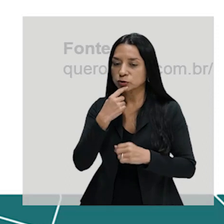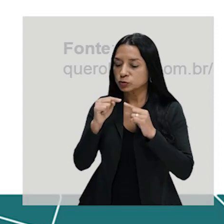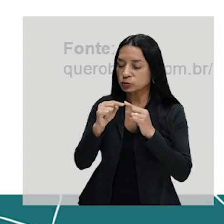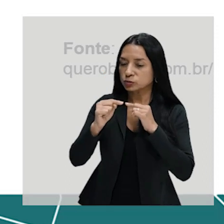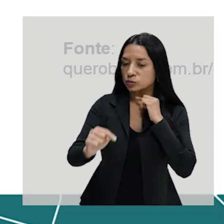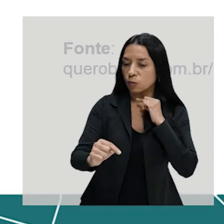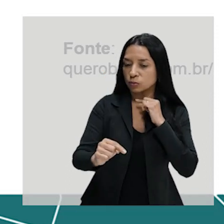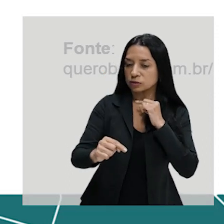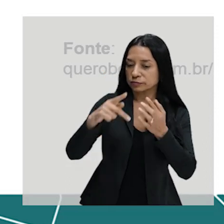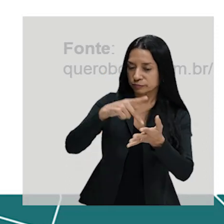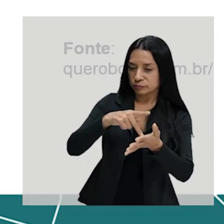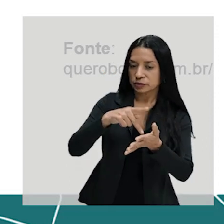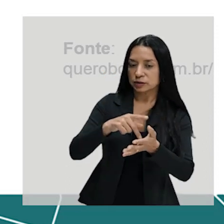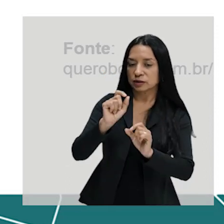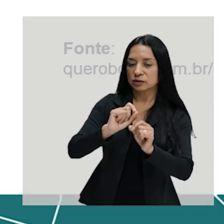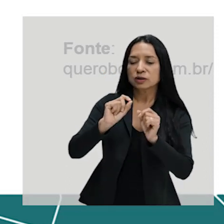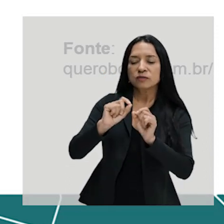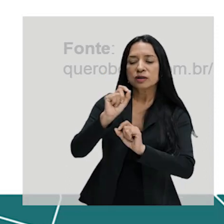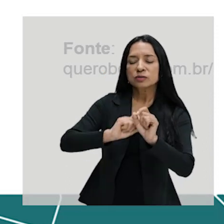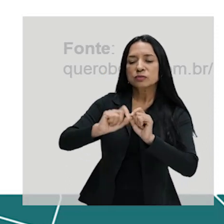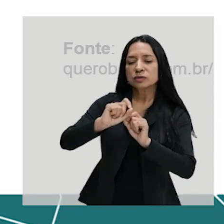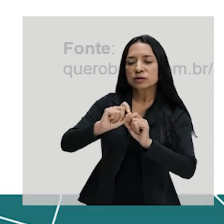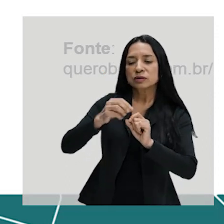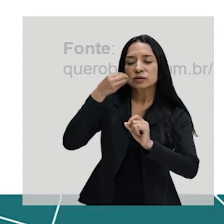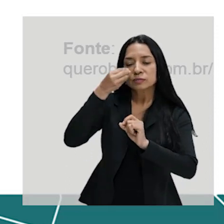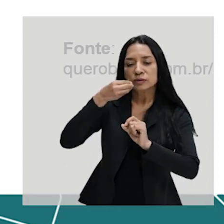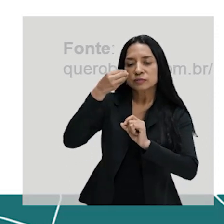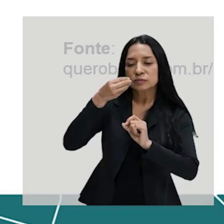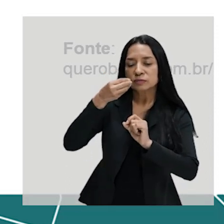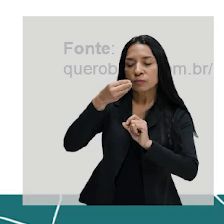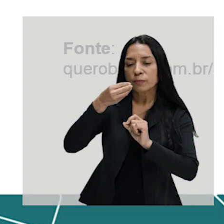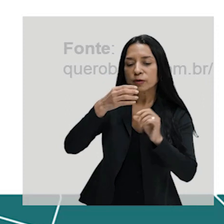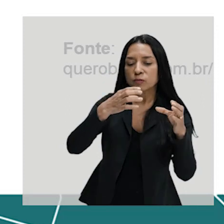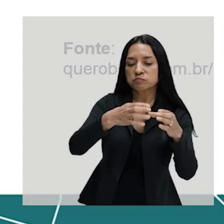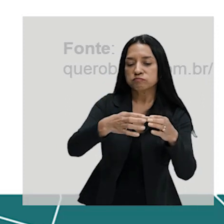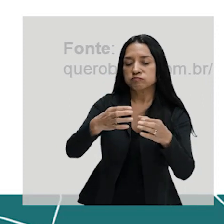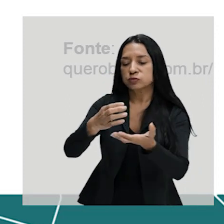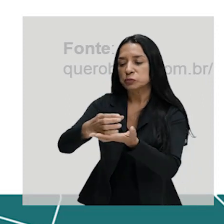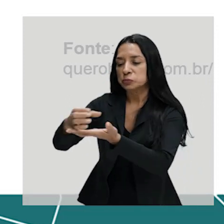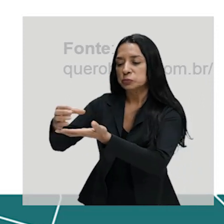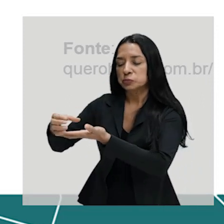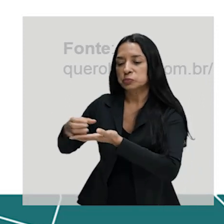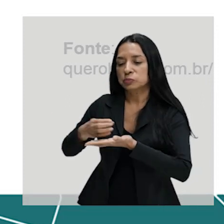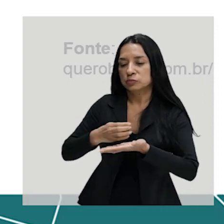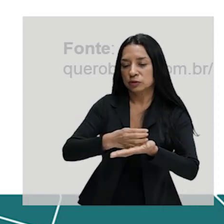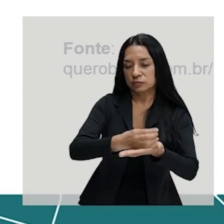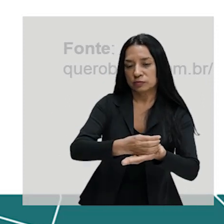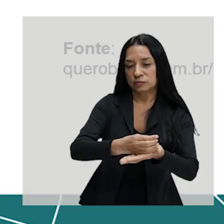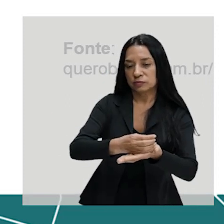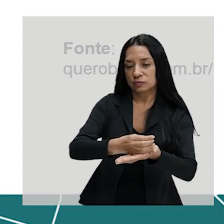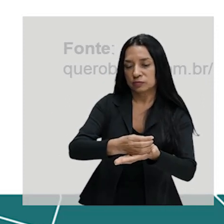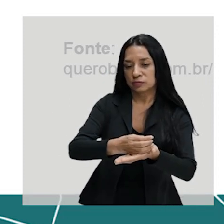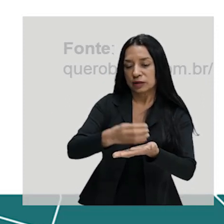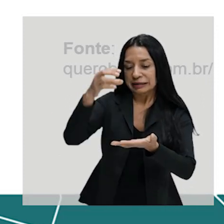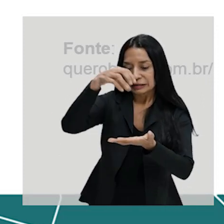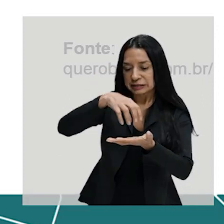essa afirmação ele fez o seguinte experimento ele pegou vários frascos de vidro tá e ele colocou